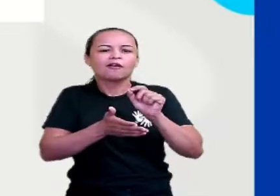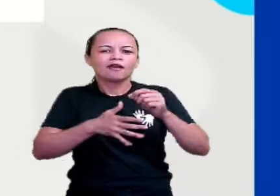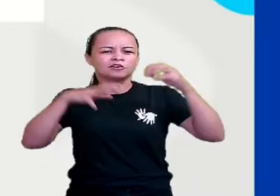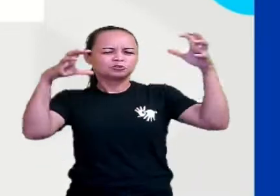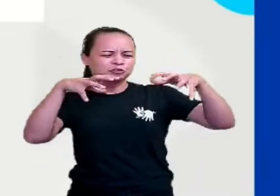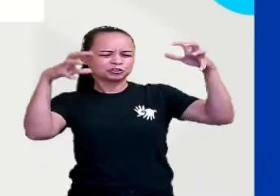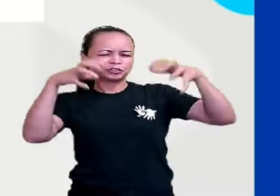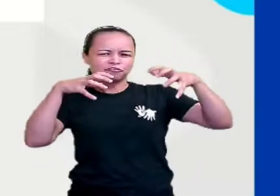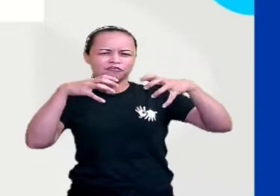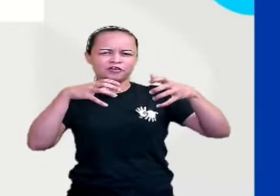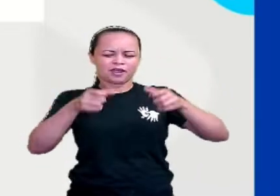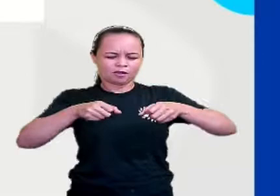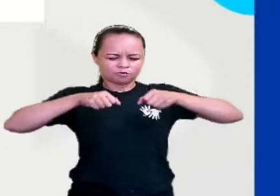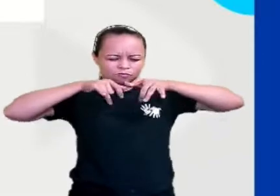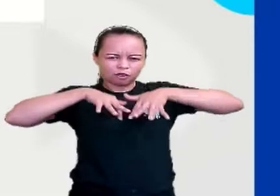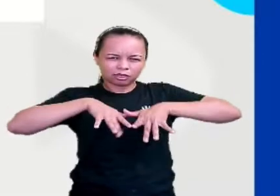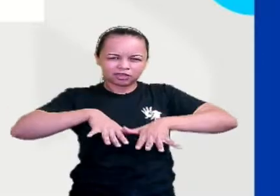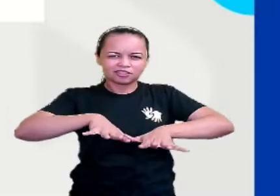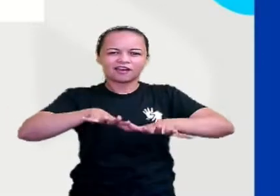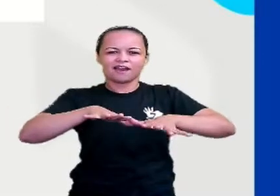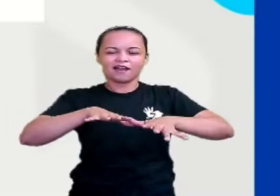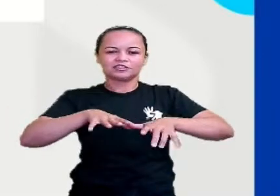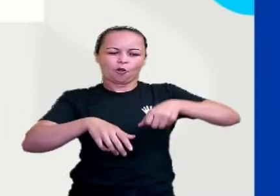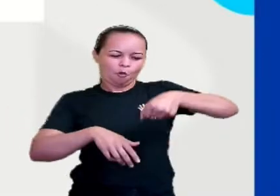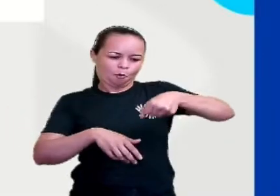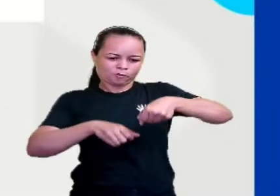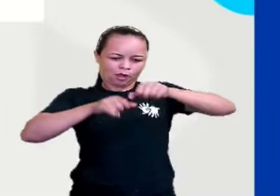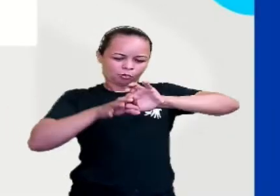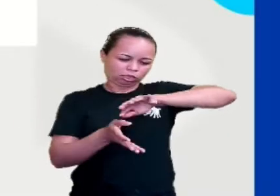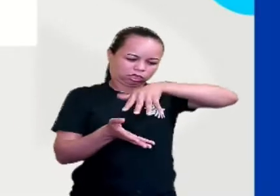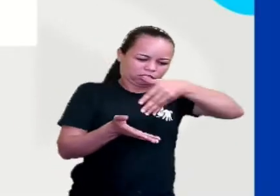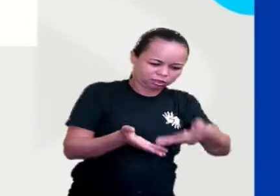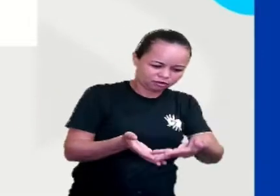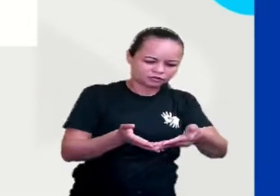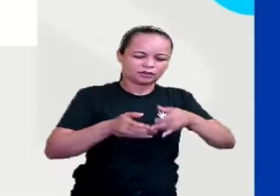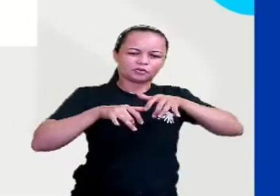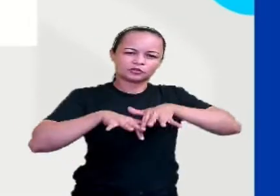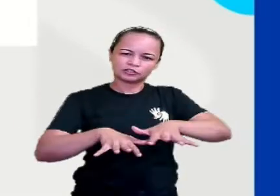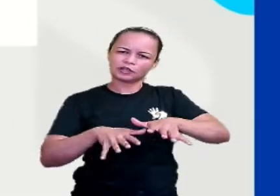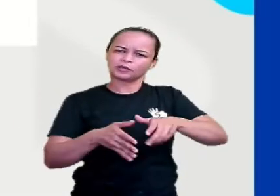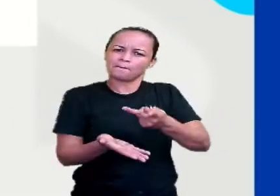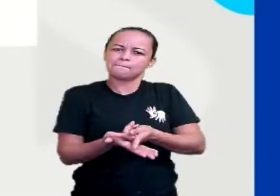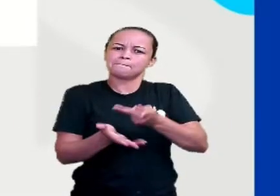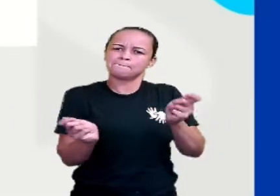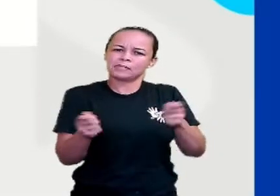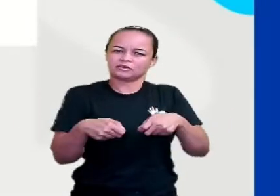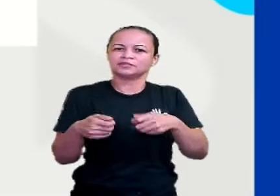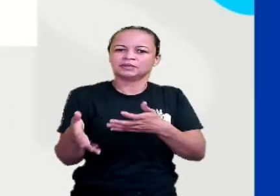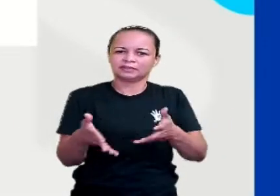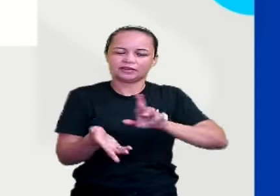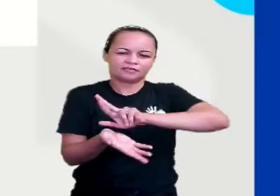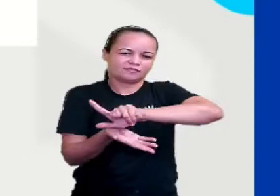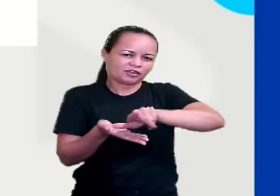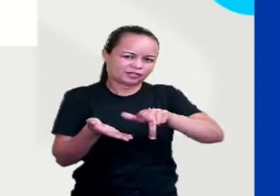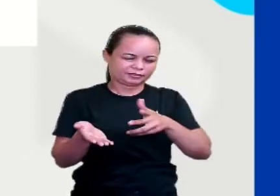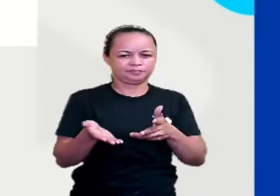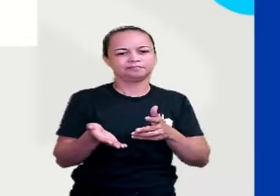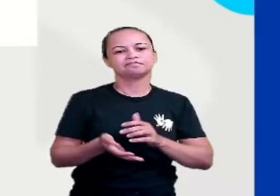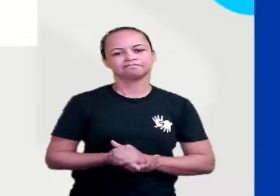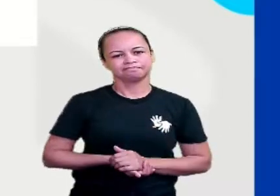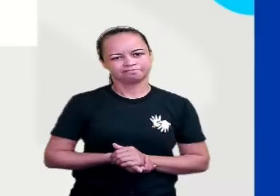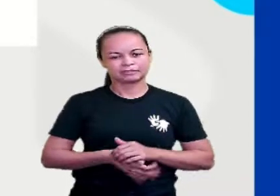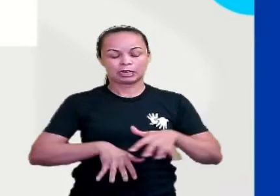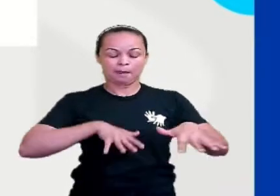coisas foram acontecendo, um mundo inteiro de possibilidades. Segue em movimento. A mesa,